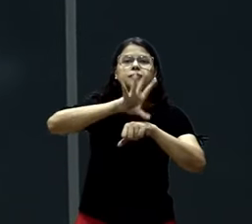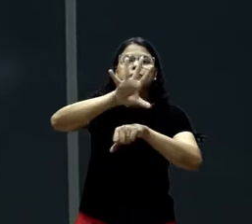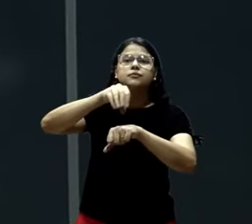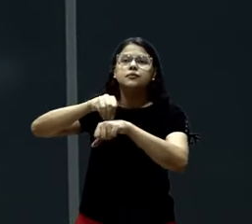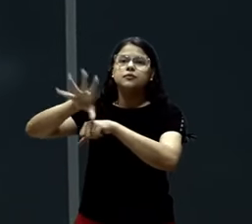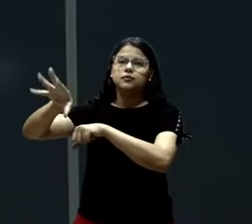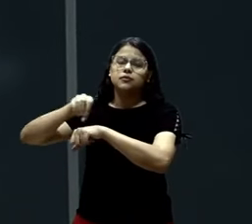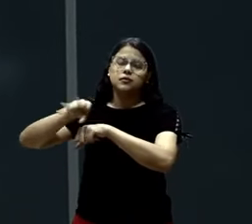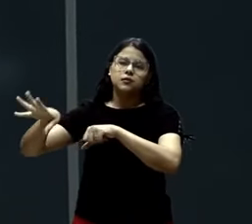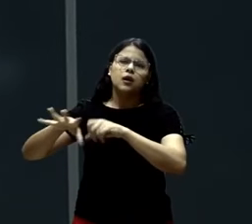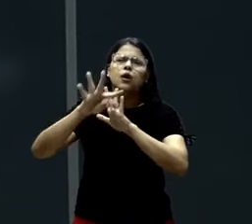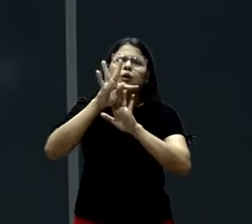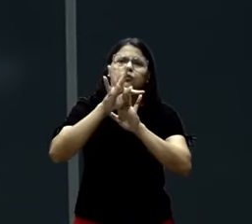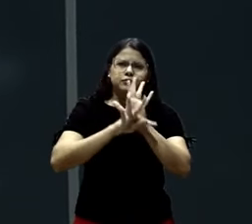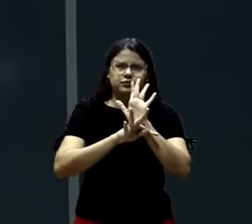um texto hoje.